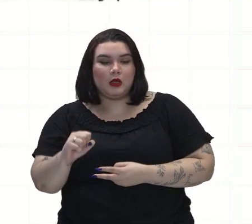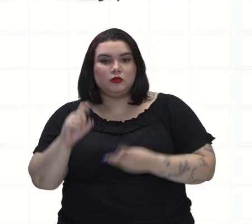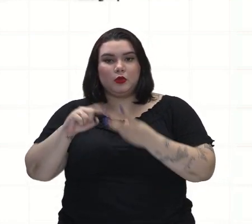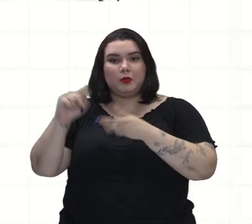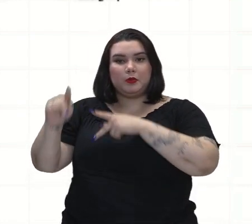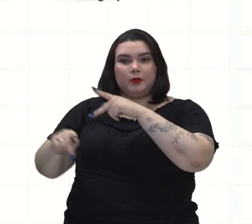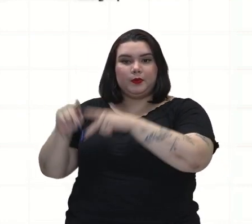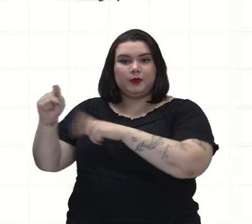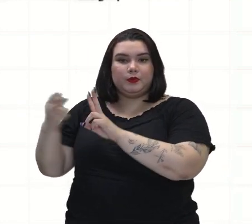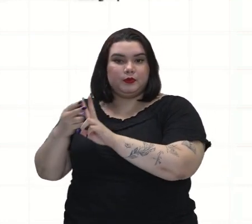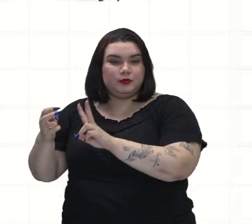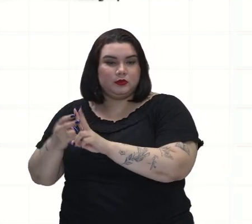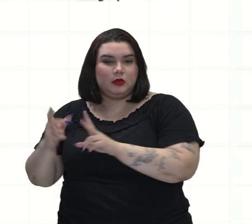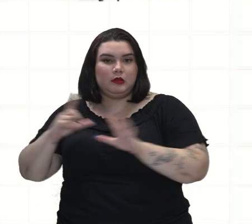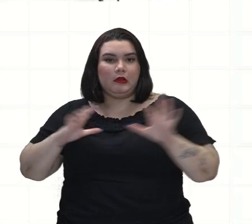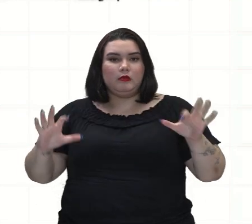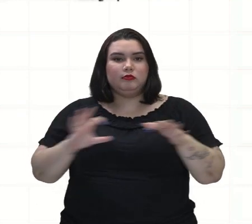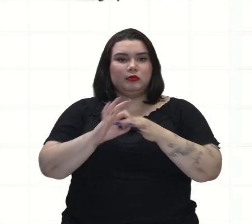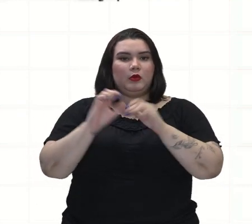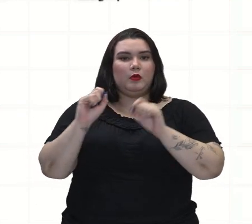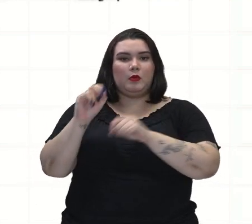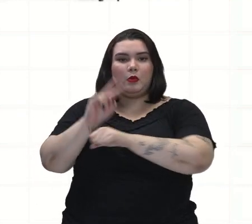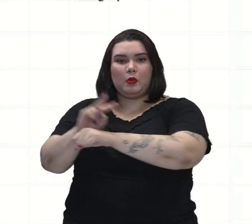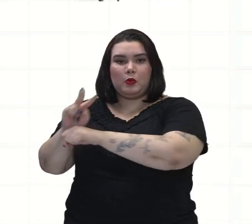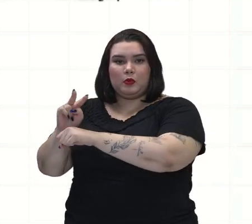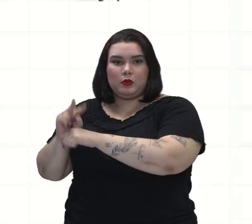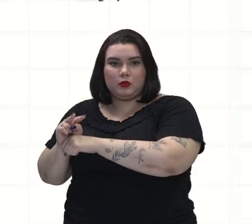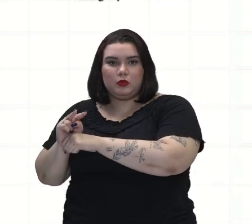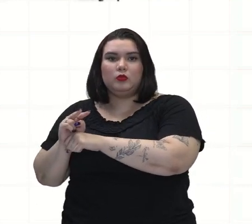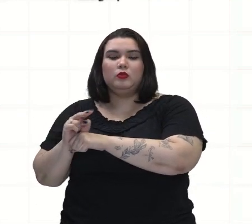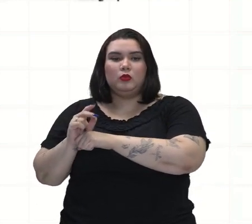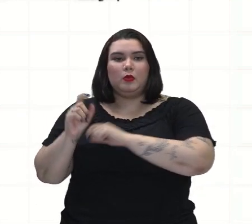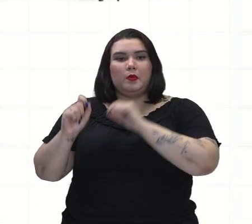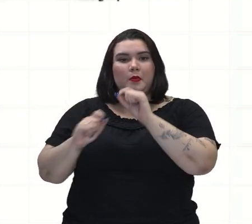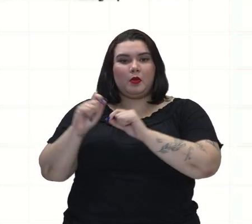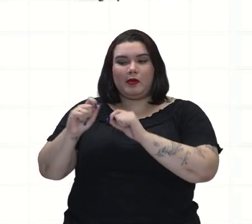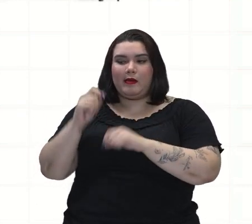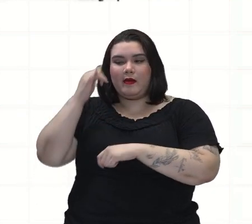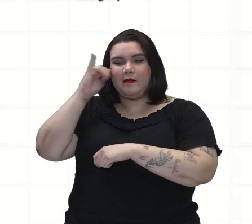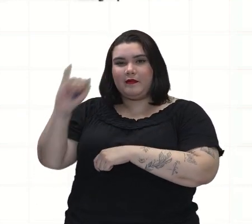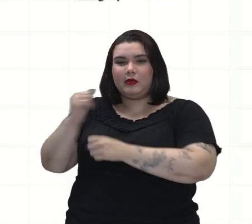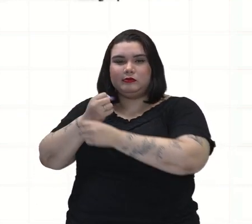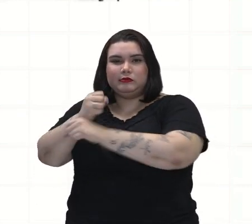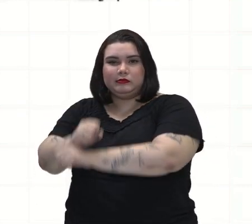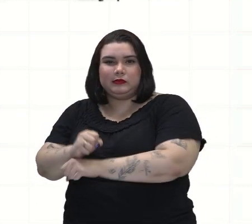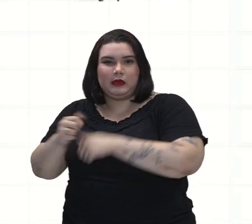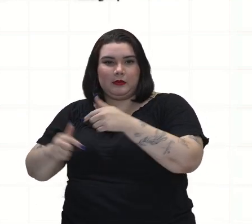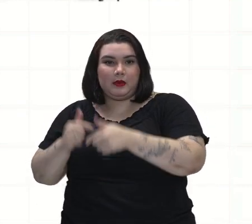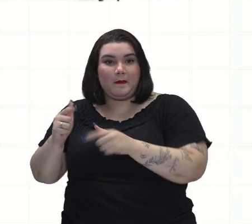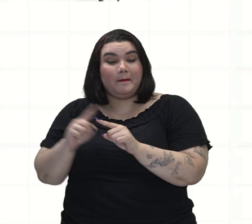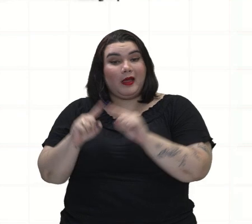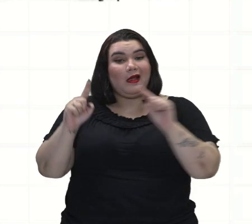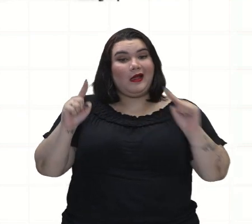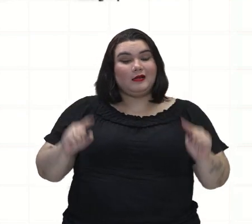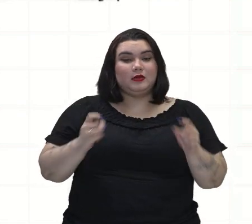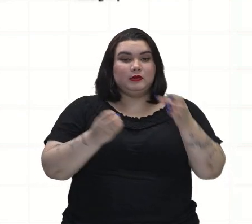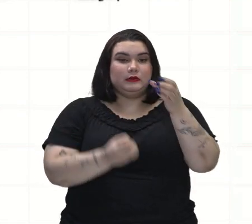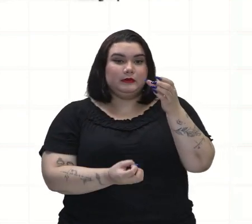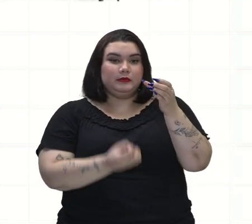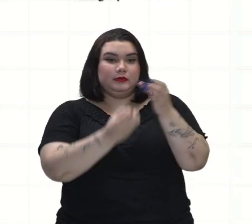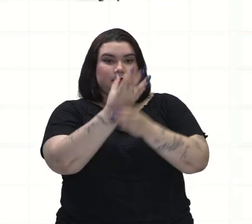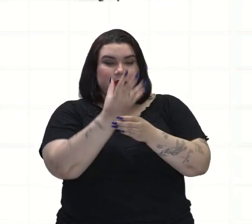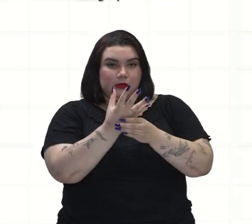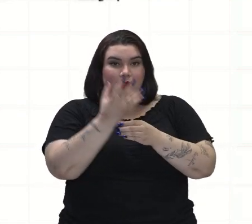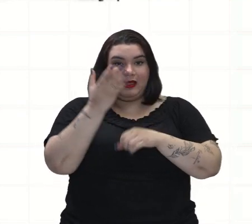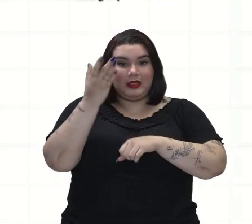indígenas, envolvendo a proteção dos últimos contra os abusos e exploração. Entretanto, a